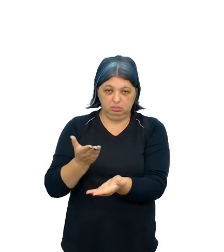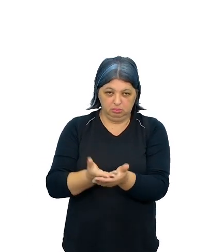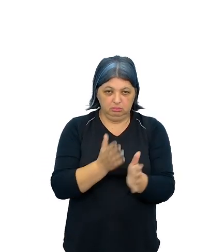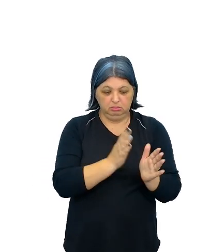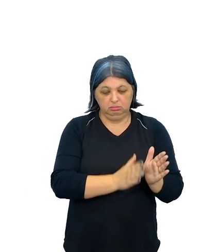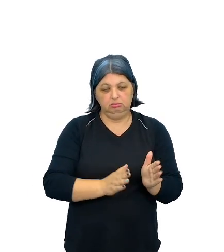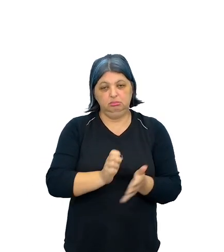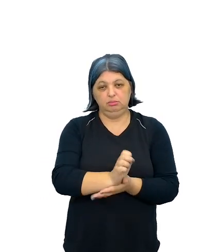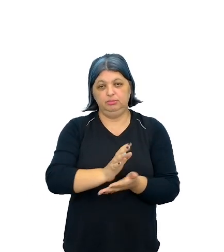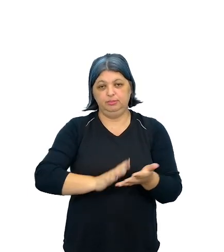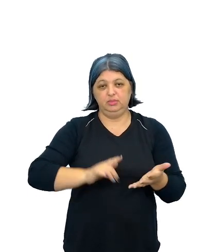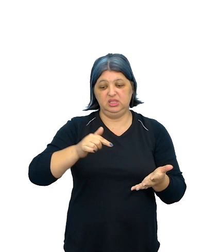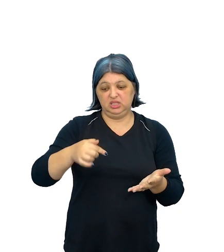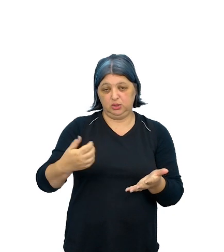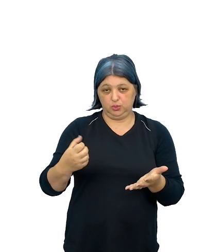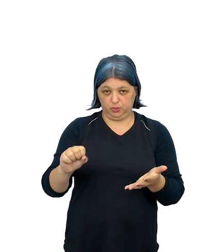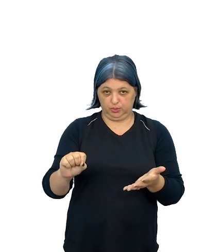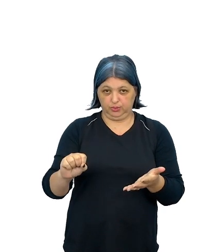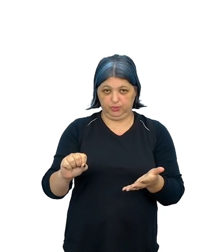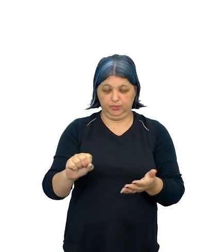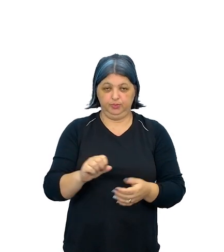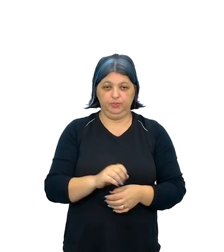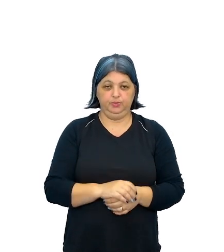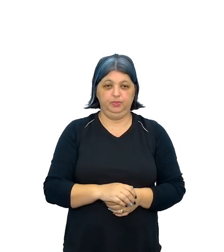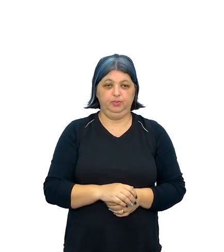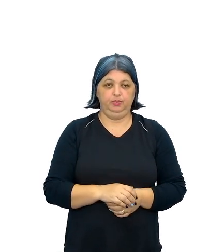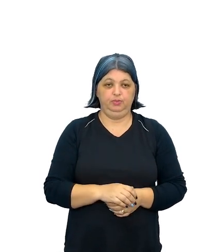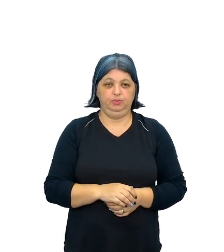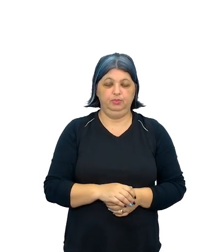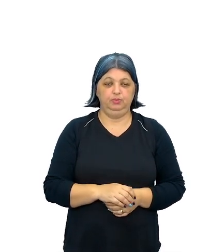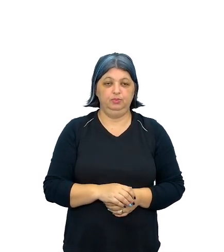sequência de atividades 7 e 8,